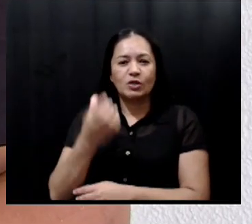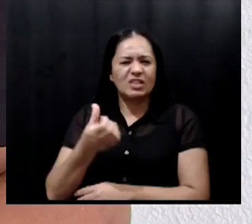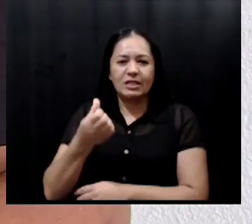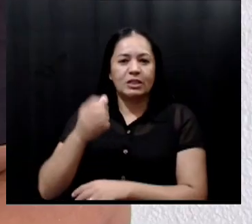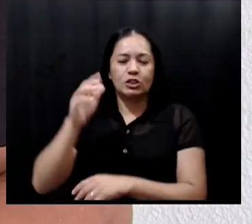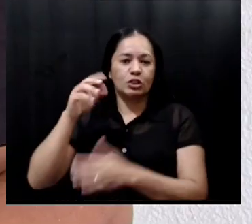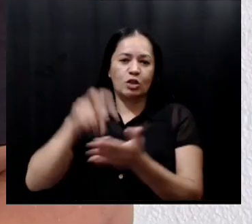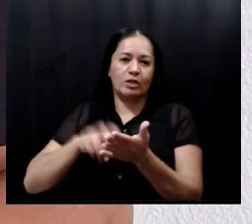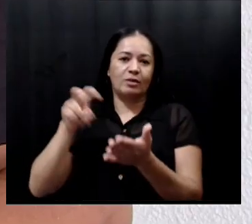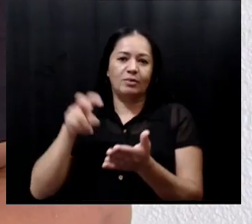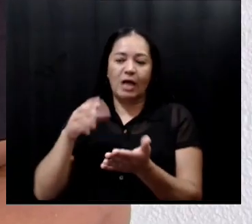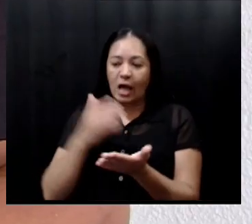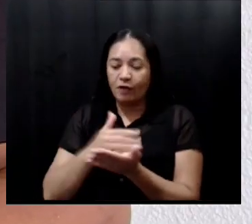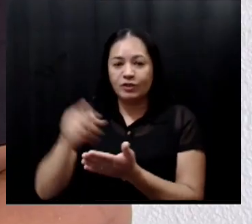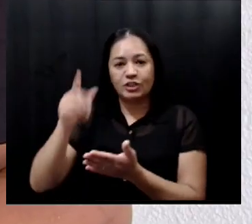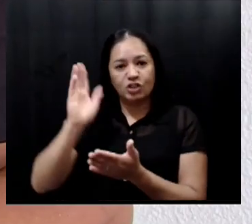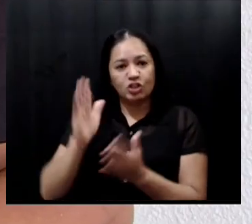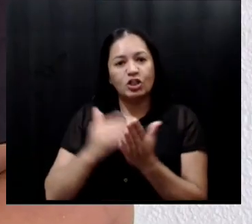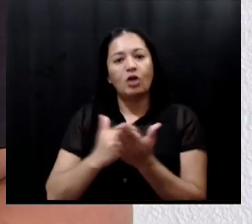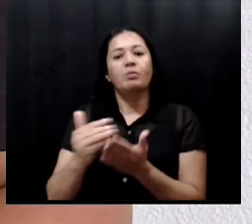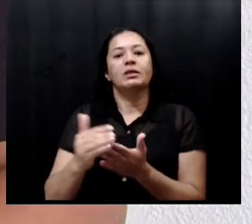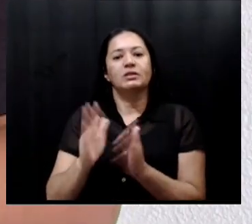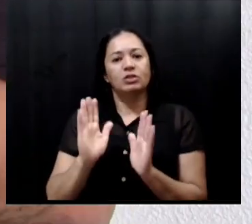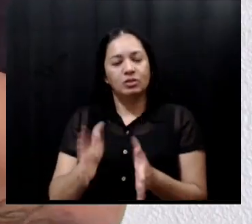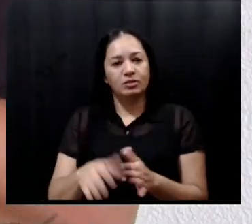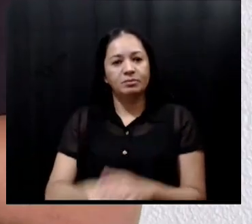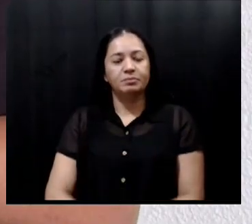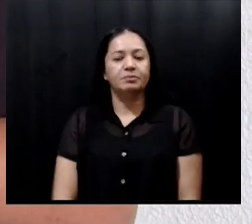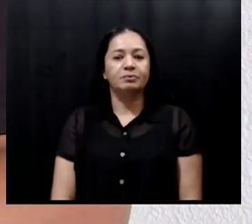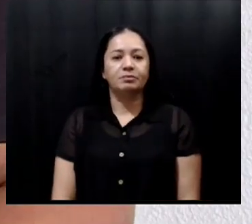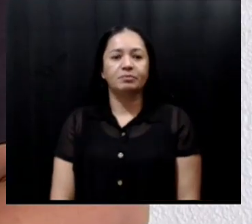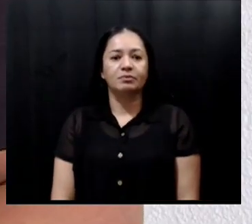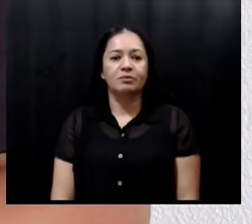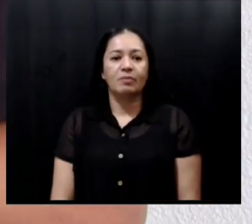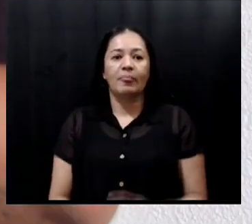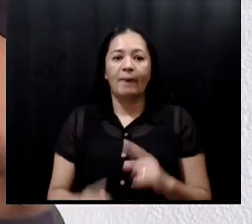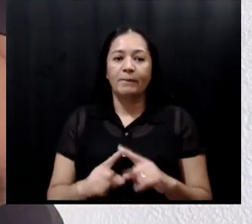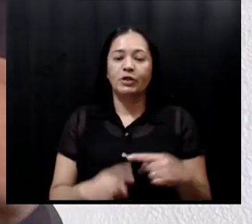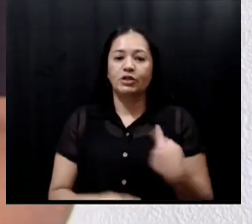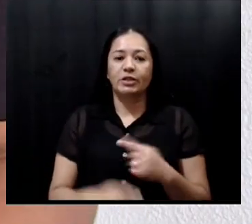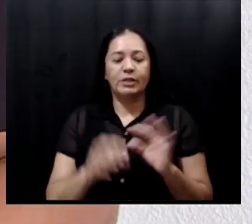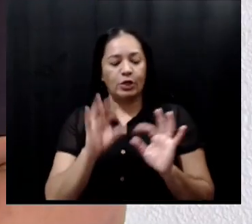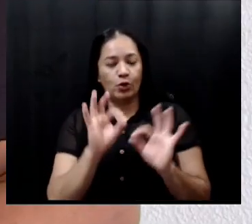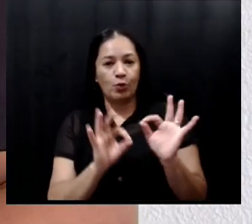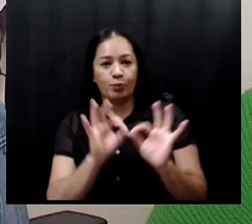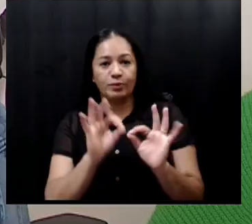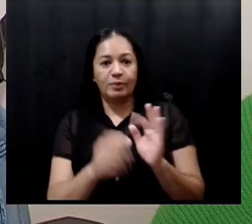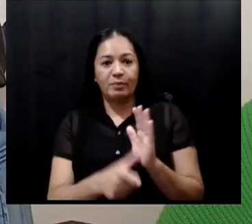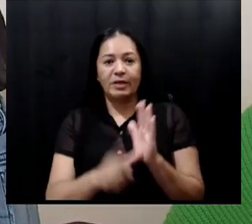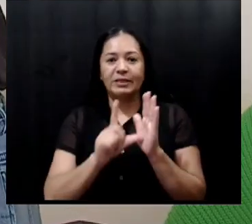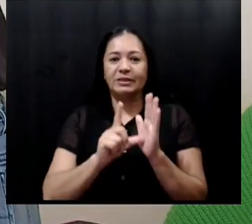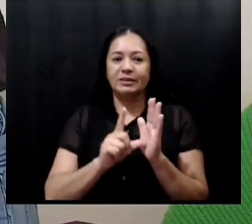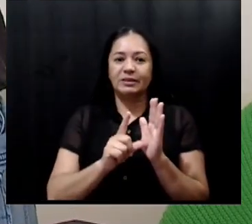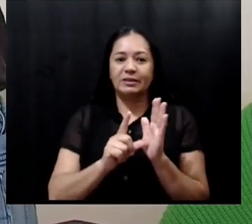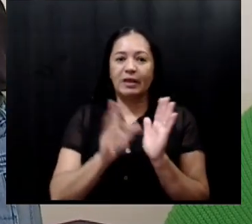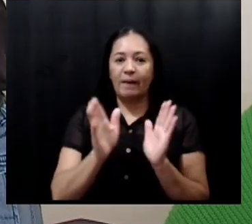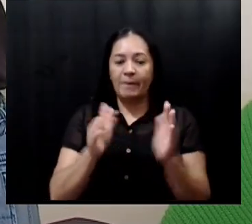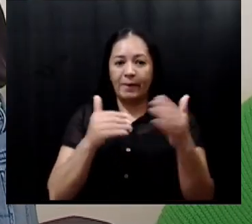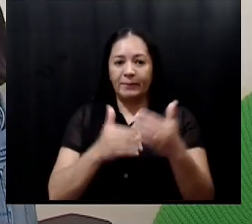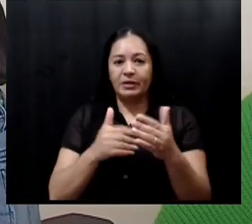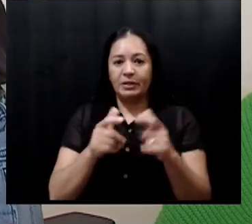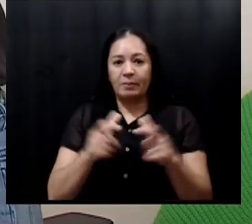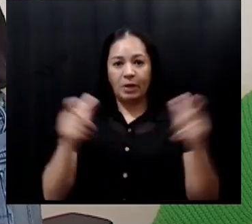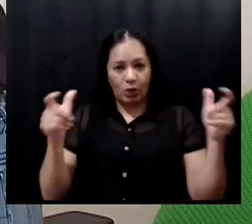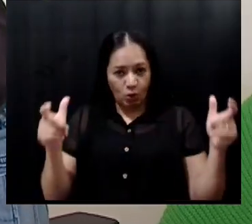Desde esse momento que a gente já começa. Por Como a gente tem o preparo de umas marmitas que tem um pedido maior, a